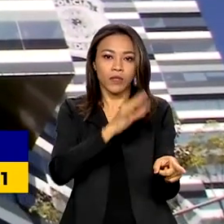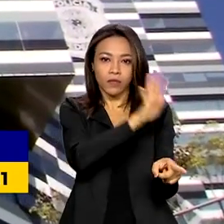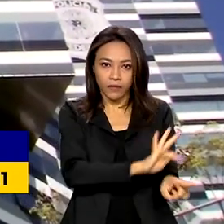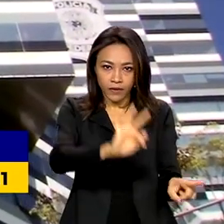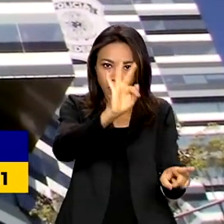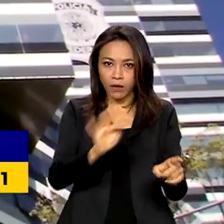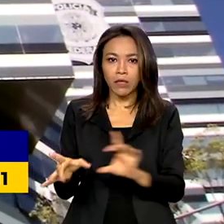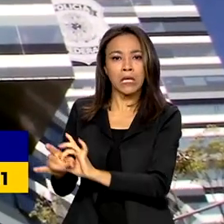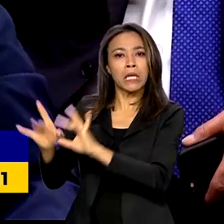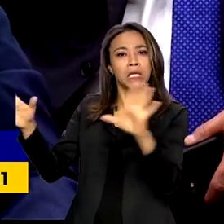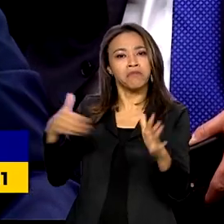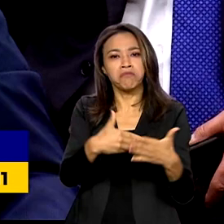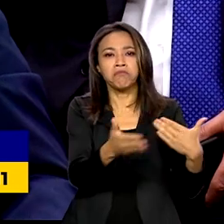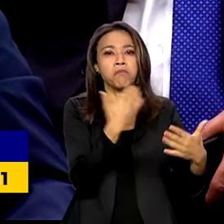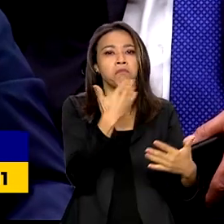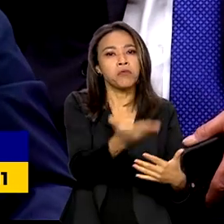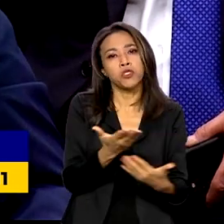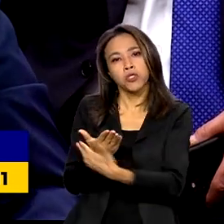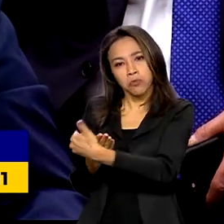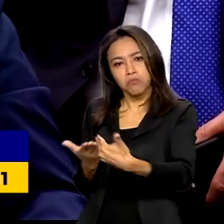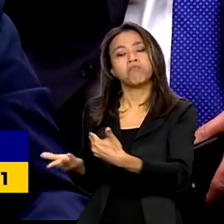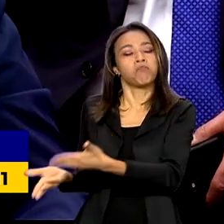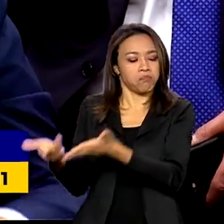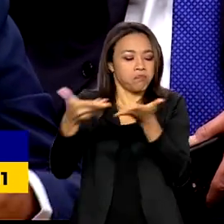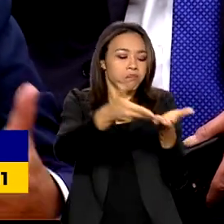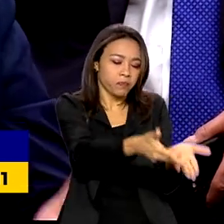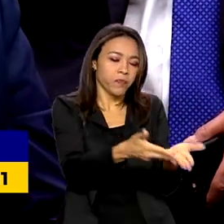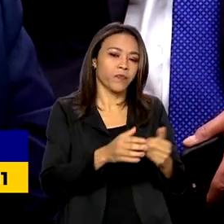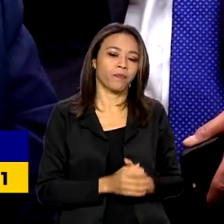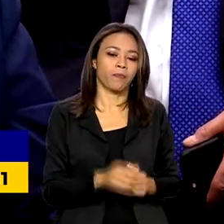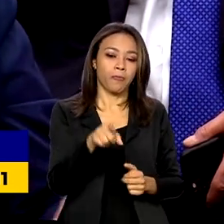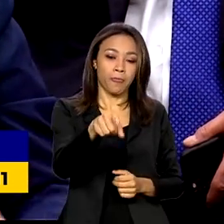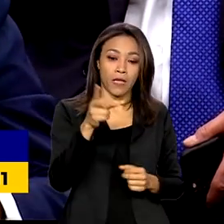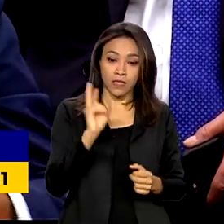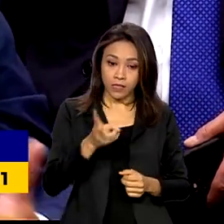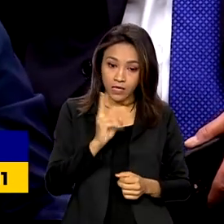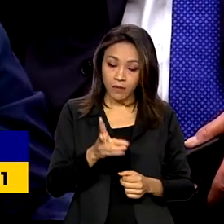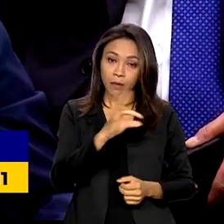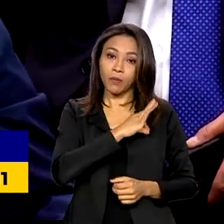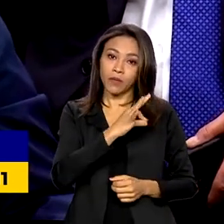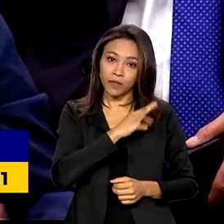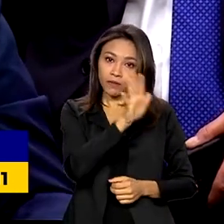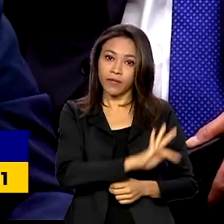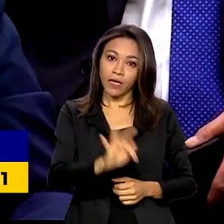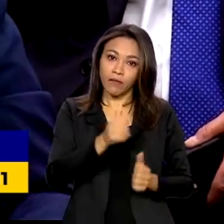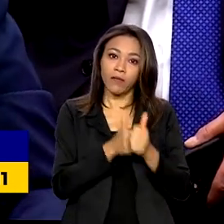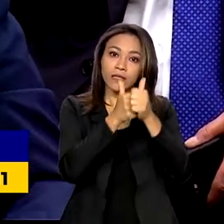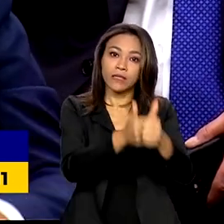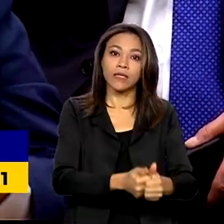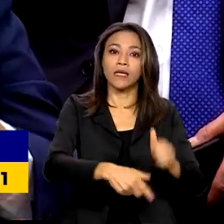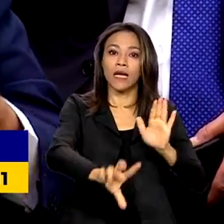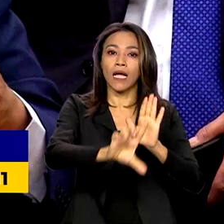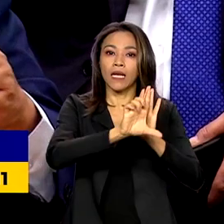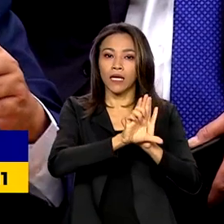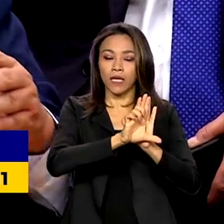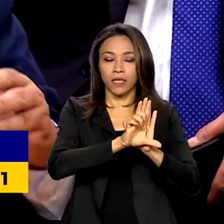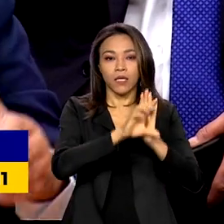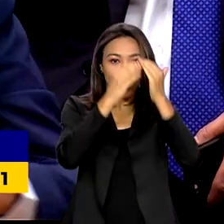das autoridades a Polícia Federal vai sempre agir nos termos da Lei cumprindo as ordens judiciais